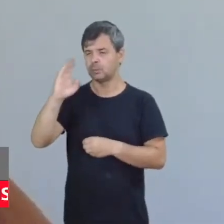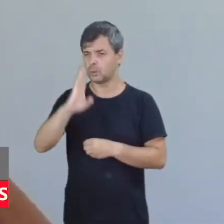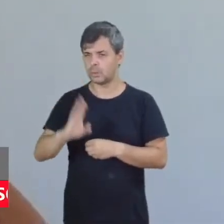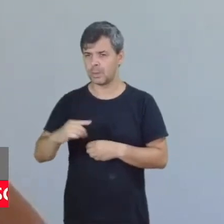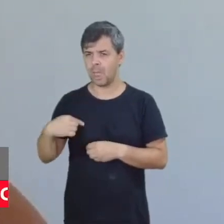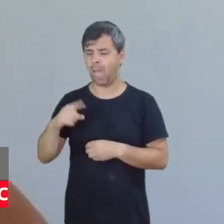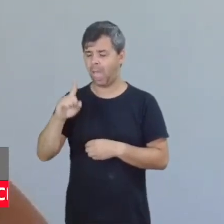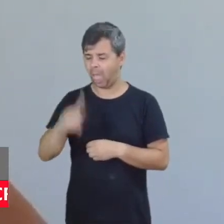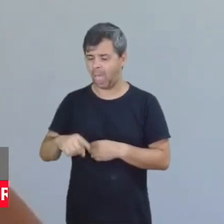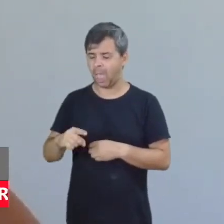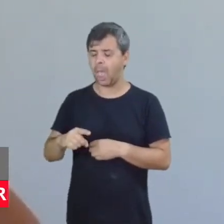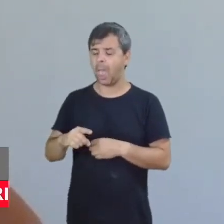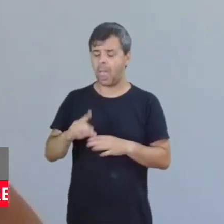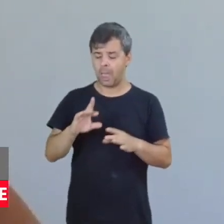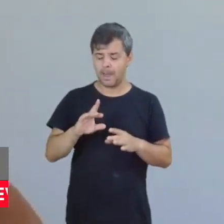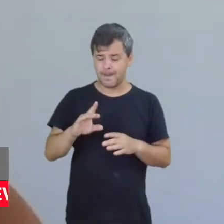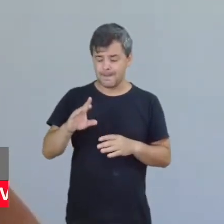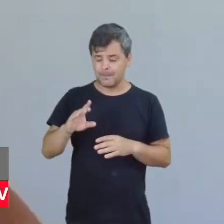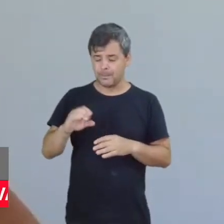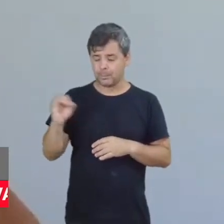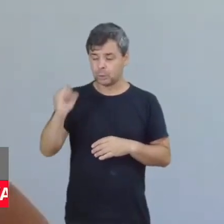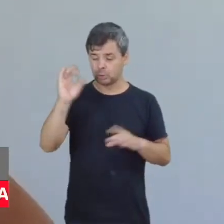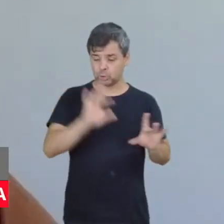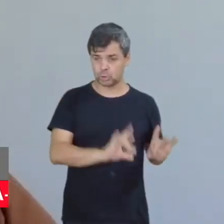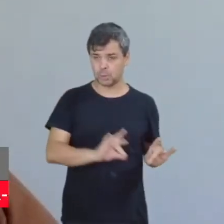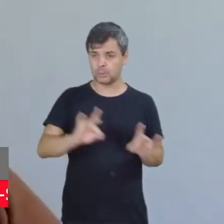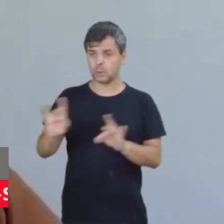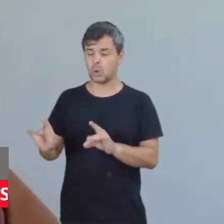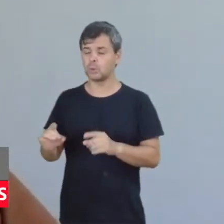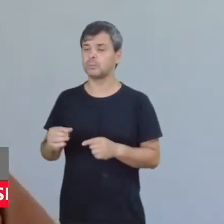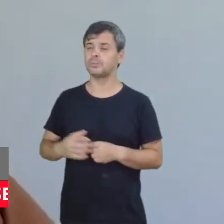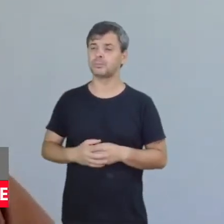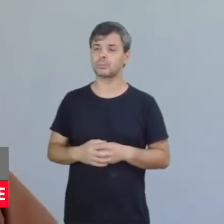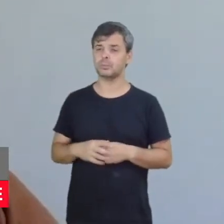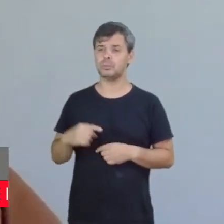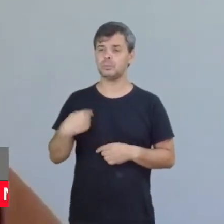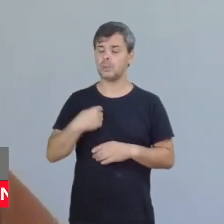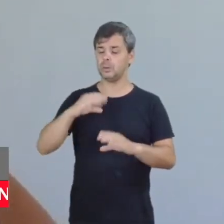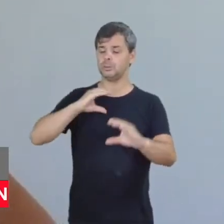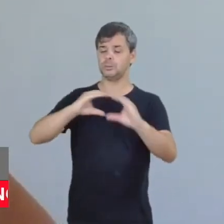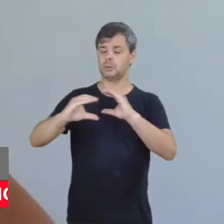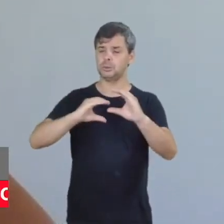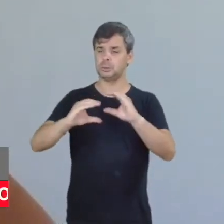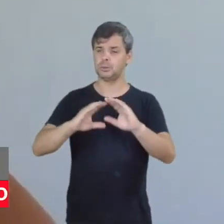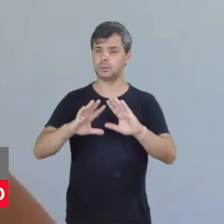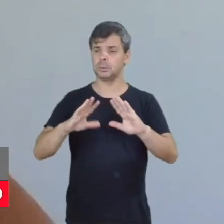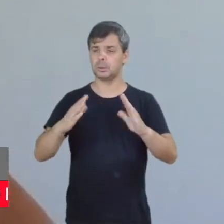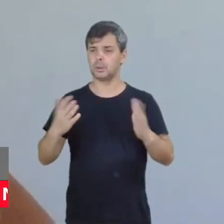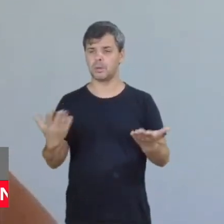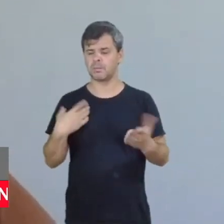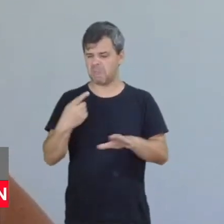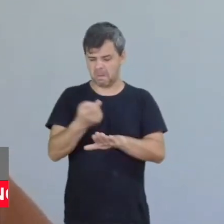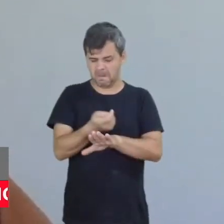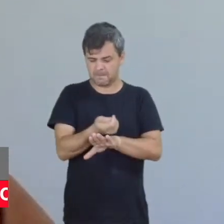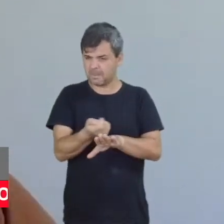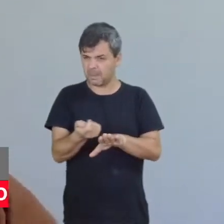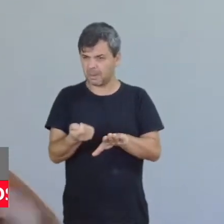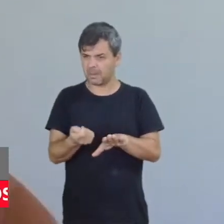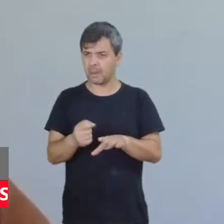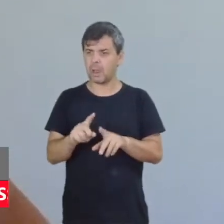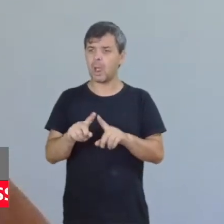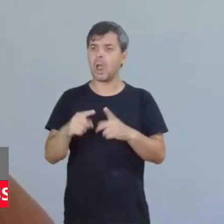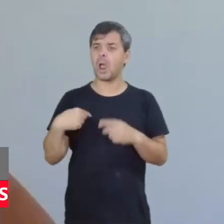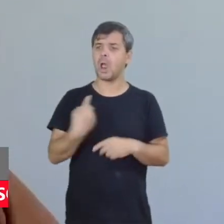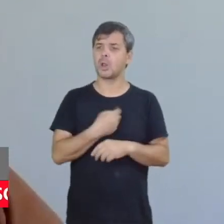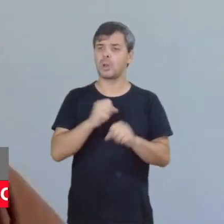É fundamental acompanhar isso. E um outro espaço importante de comunicação para a gente não cair na fake news é